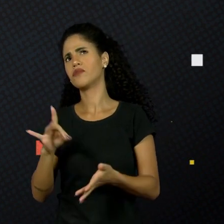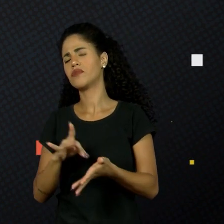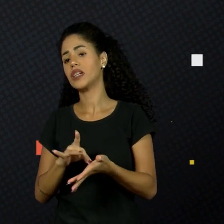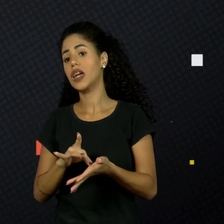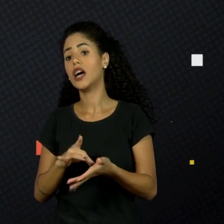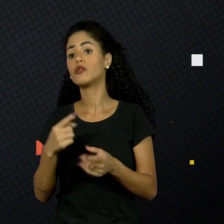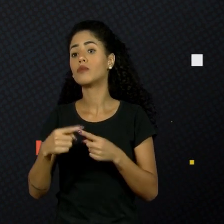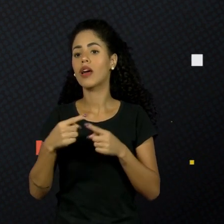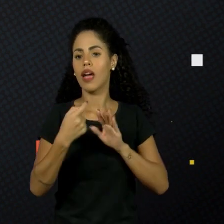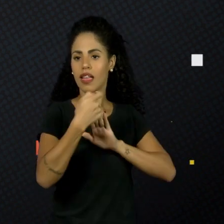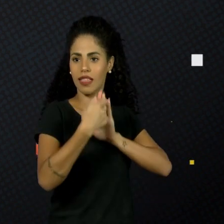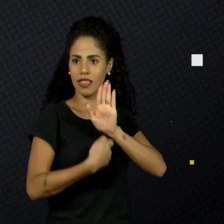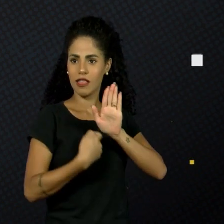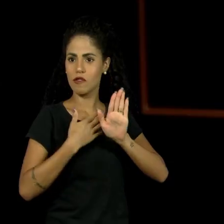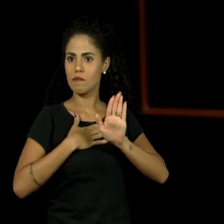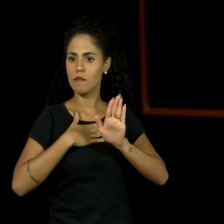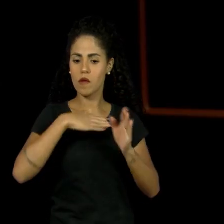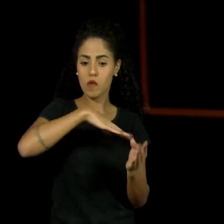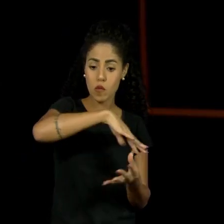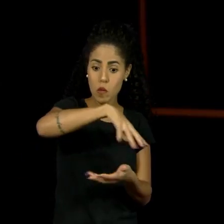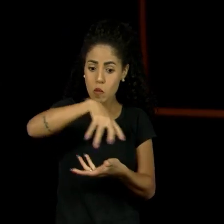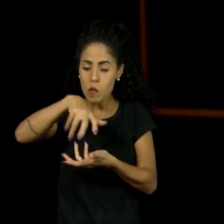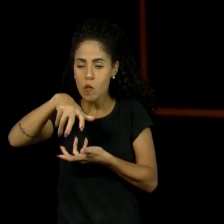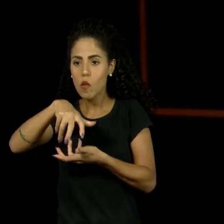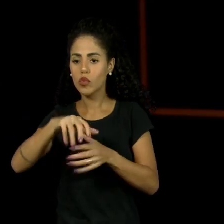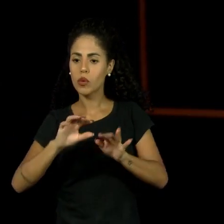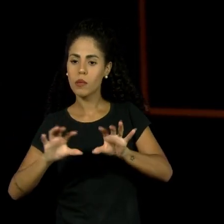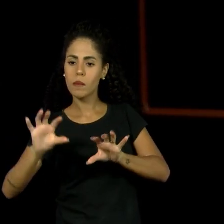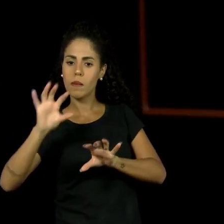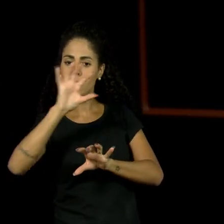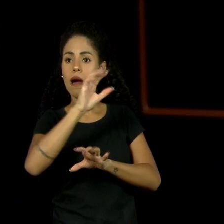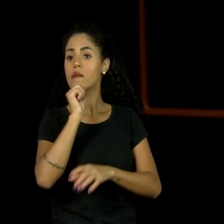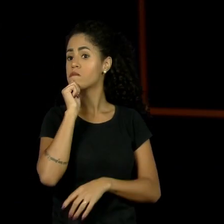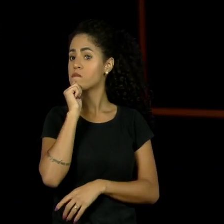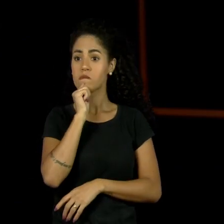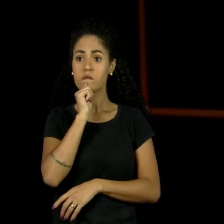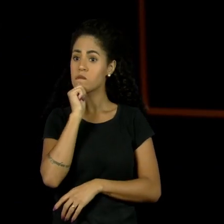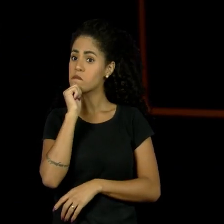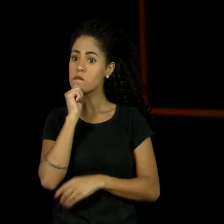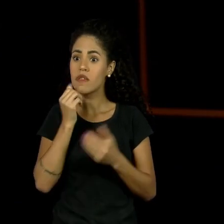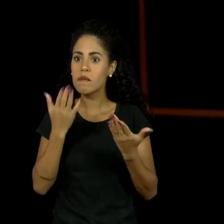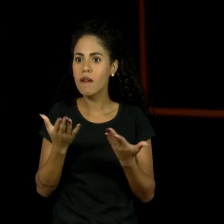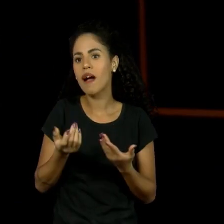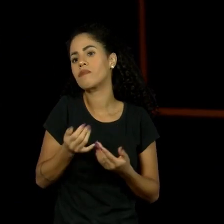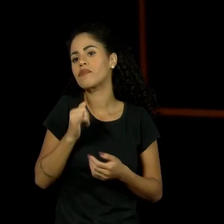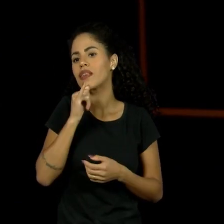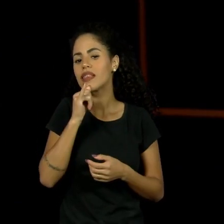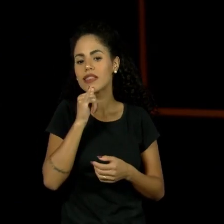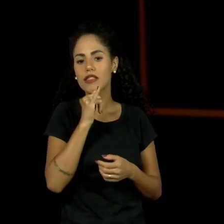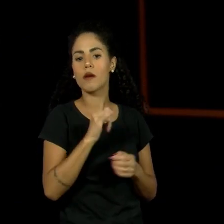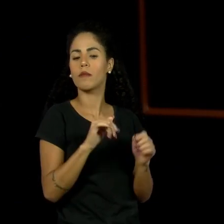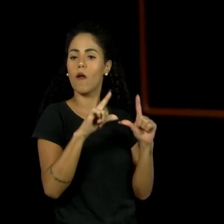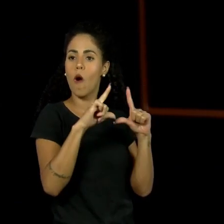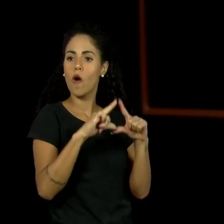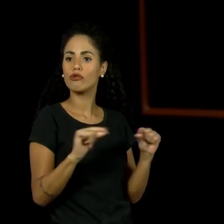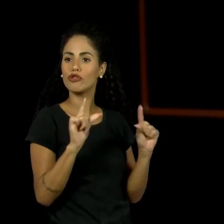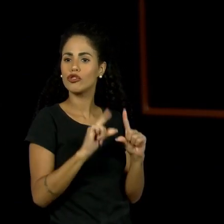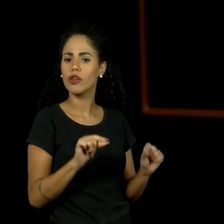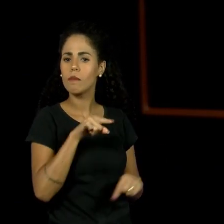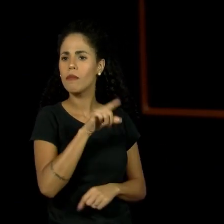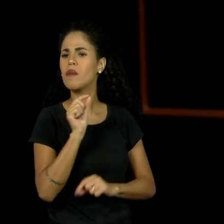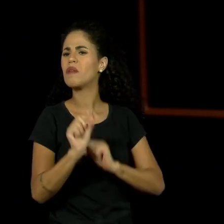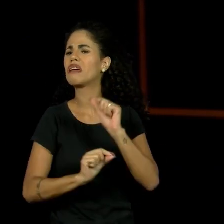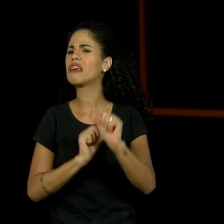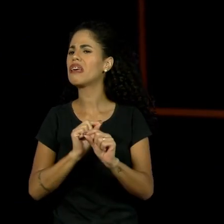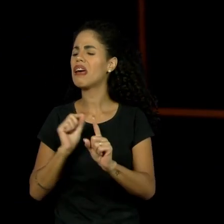meus textos, dado essa volta ao mundo. E foi um processo muito lindo, assim, que no Japão, quem que exerceu alguma influência sobre